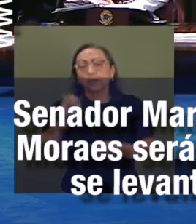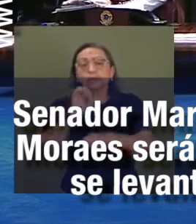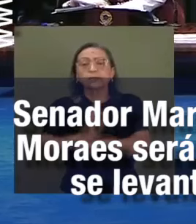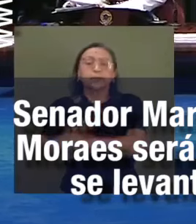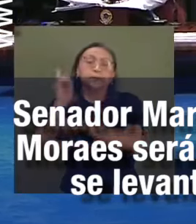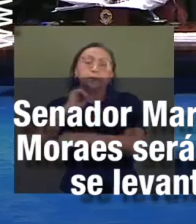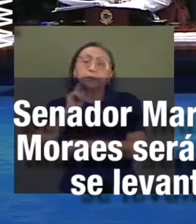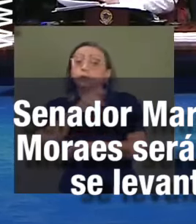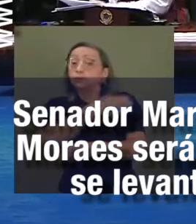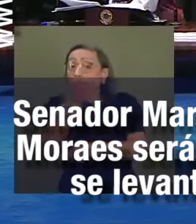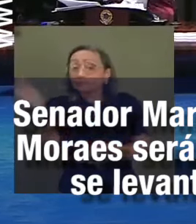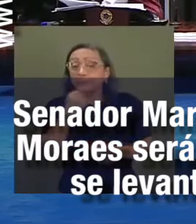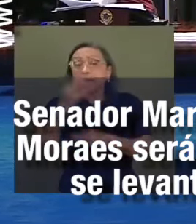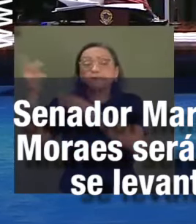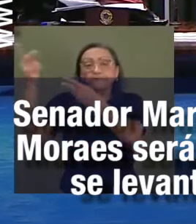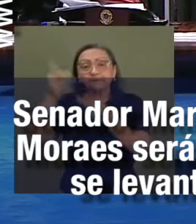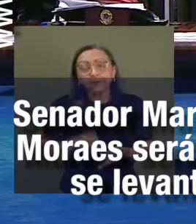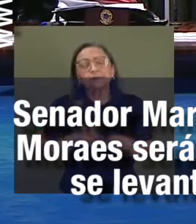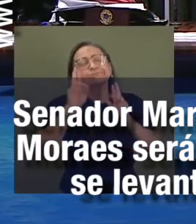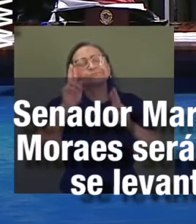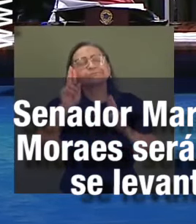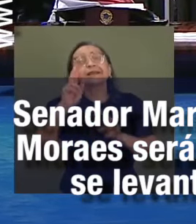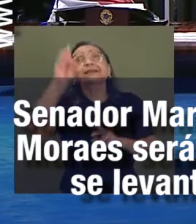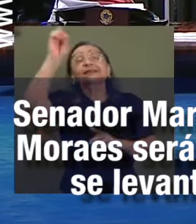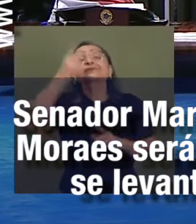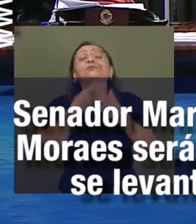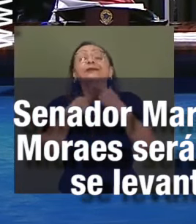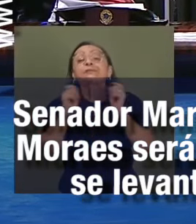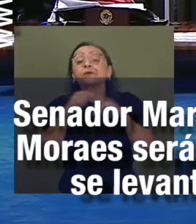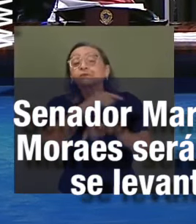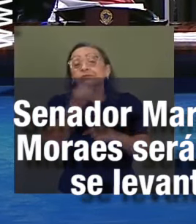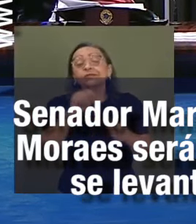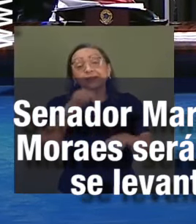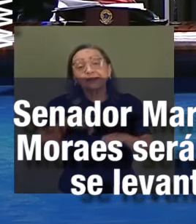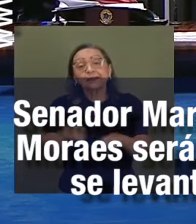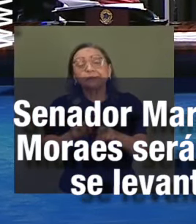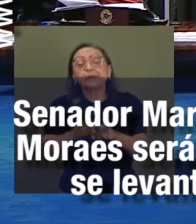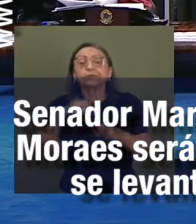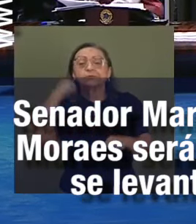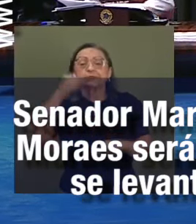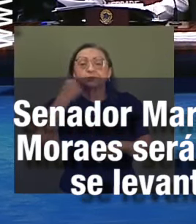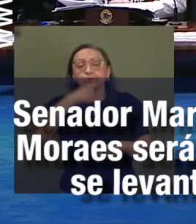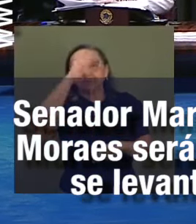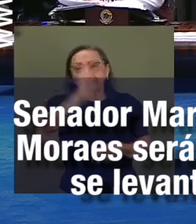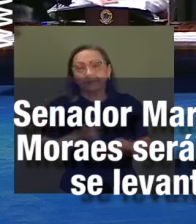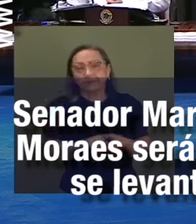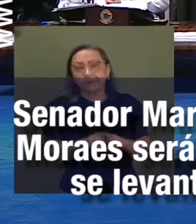sabe, pela vontade de Deus, um dia eu não possa estar aqui como senador da República também.